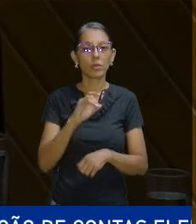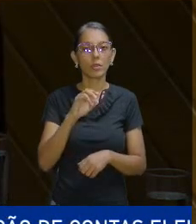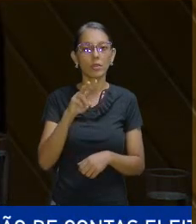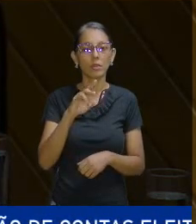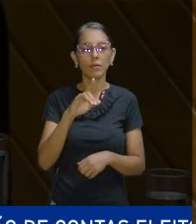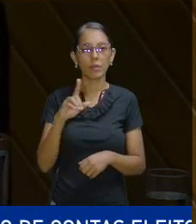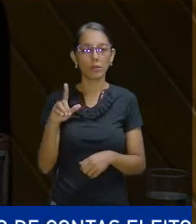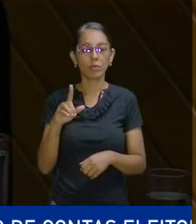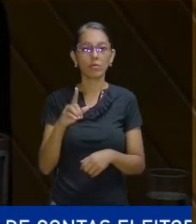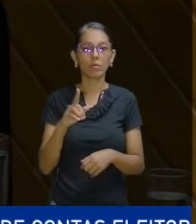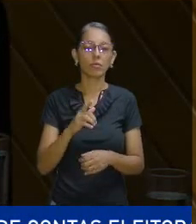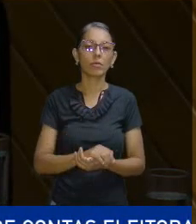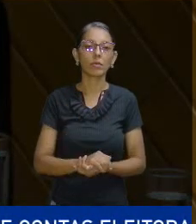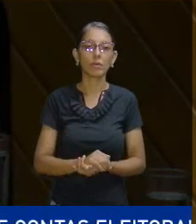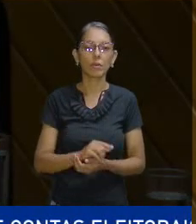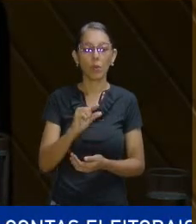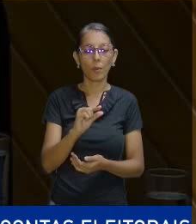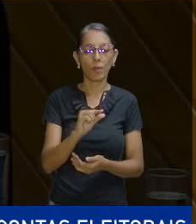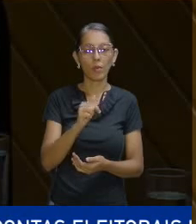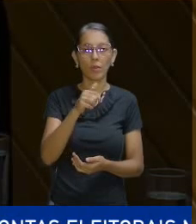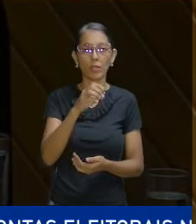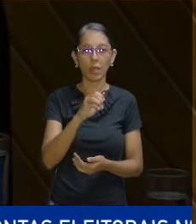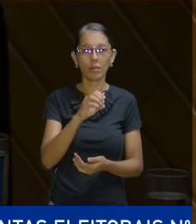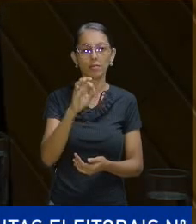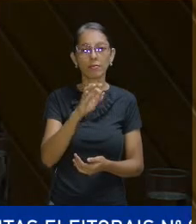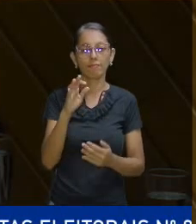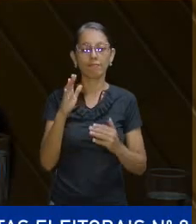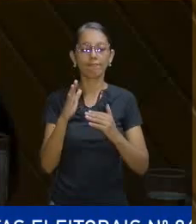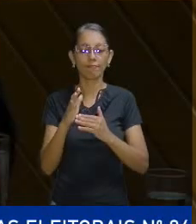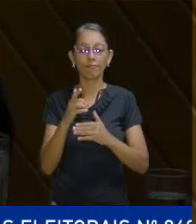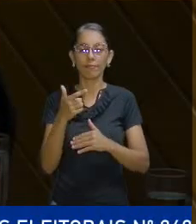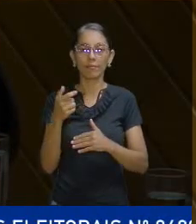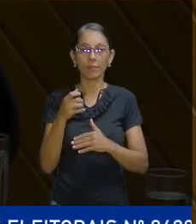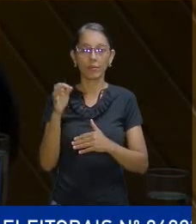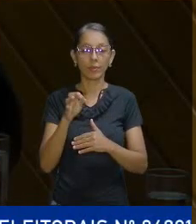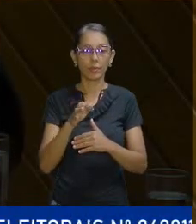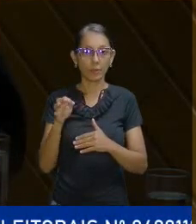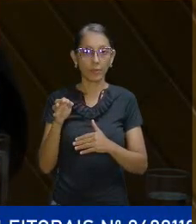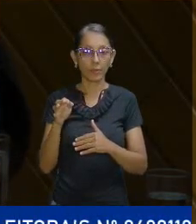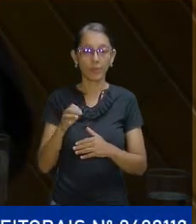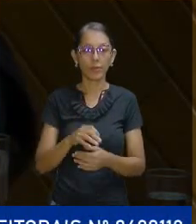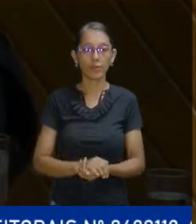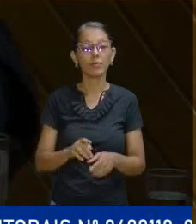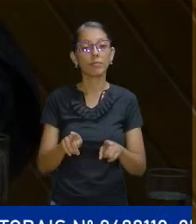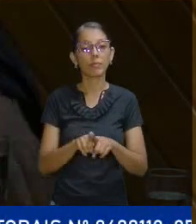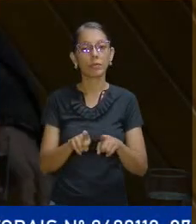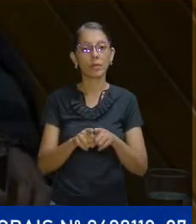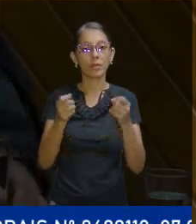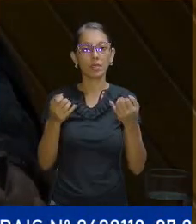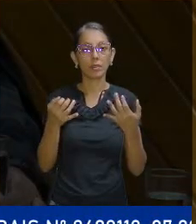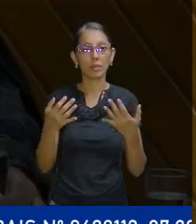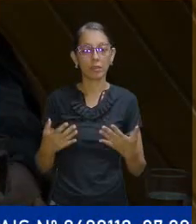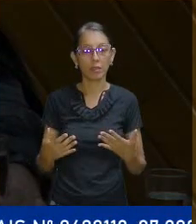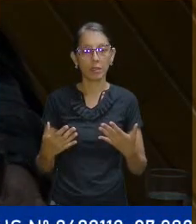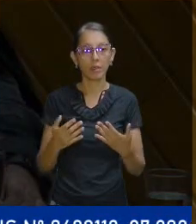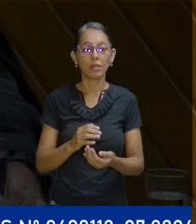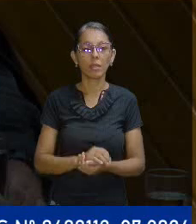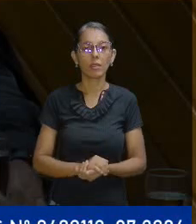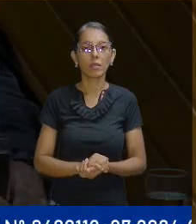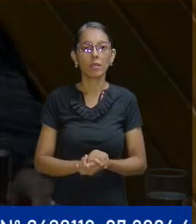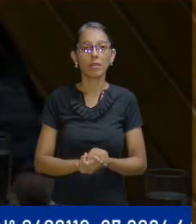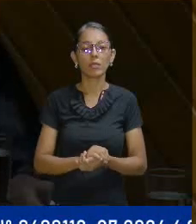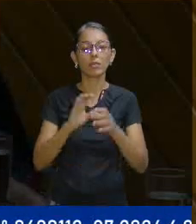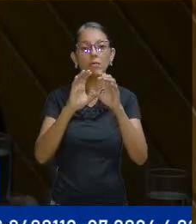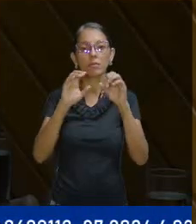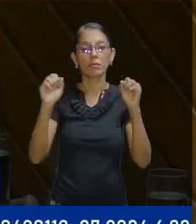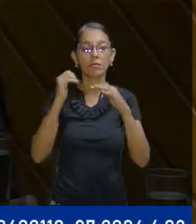de 10% e o máximo de 20%. E ressaltei naquela ocasião o que o Superior Tribunal de Justiça tem